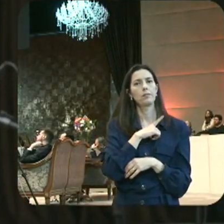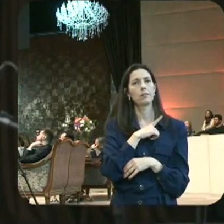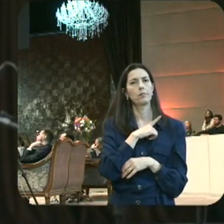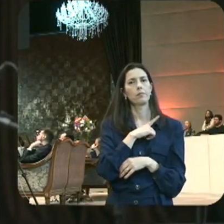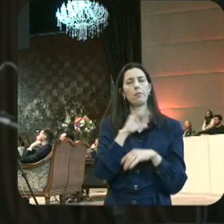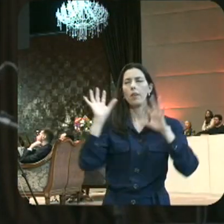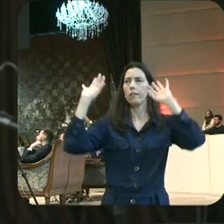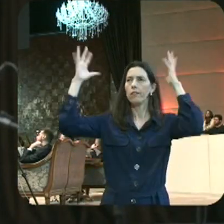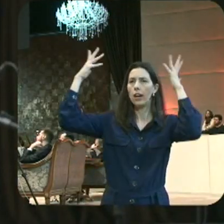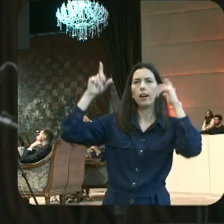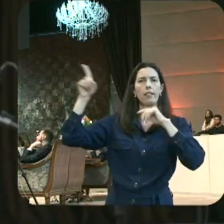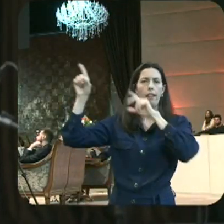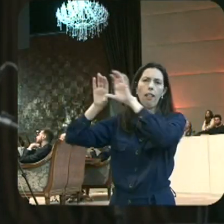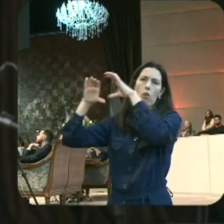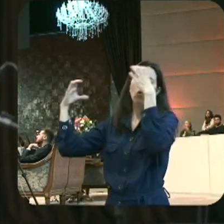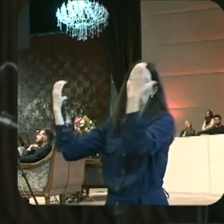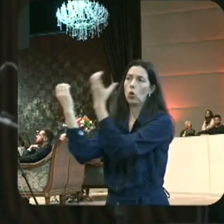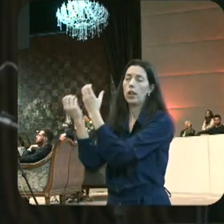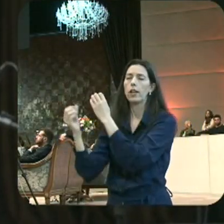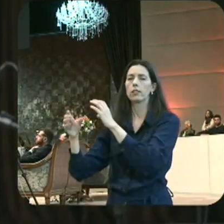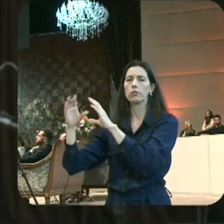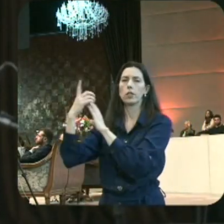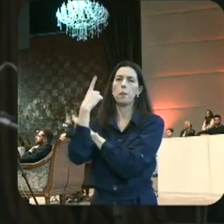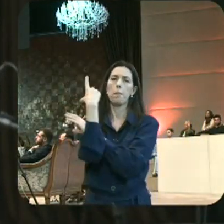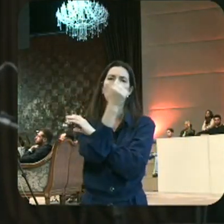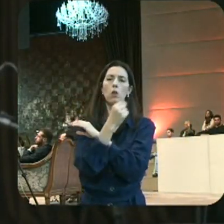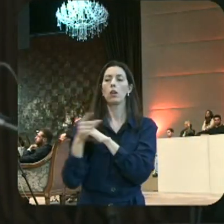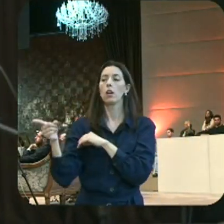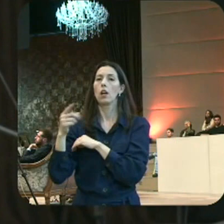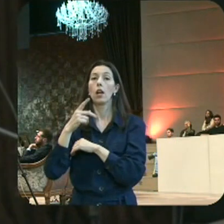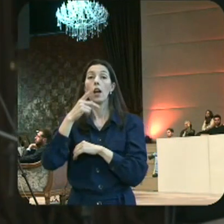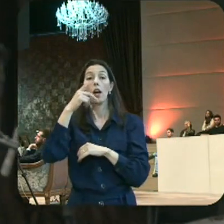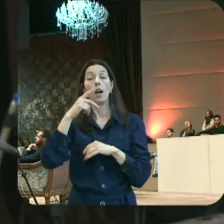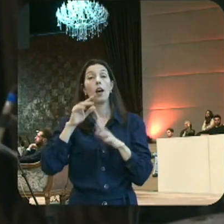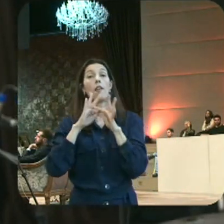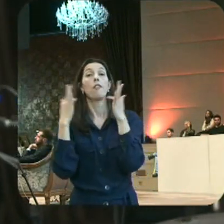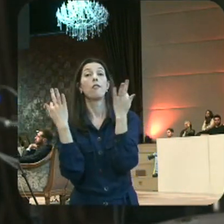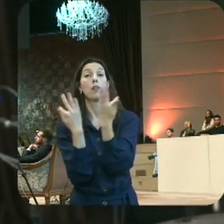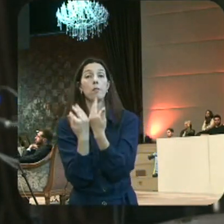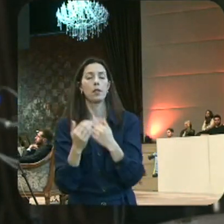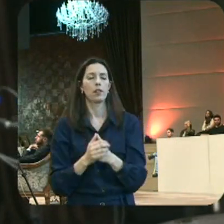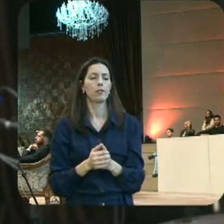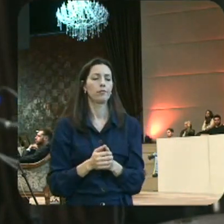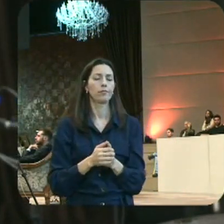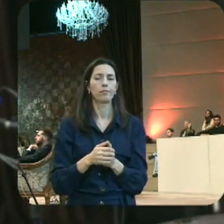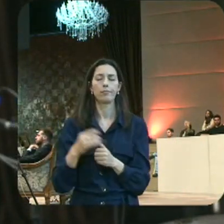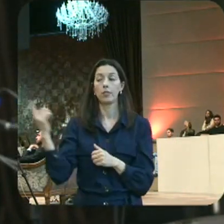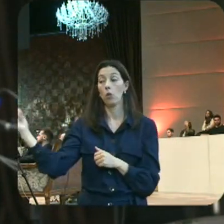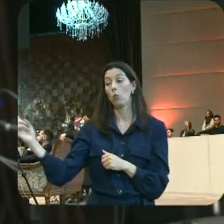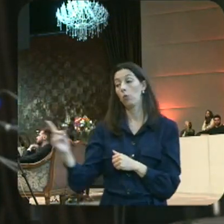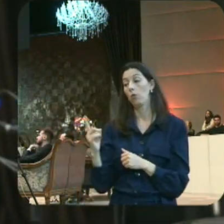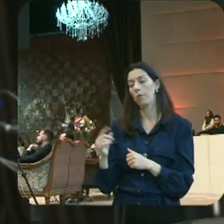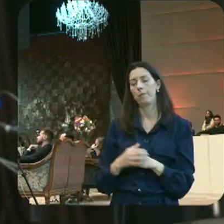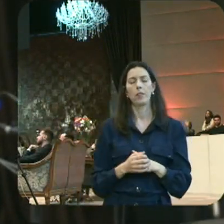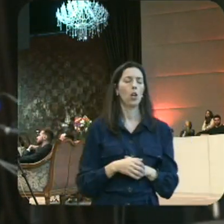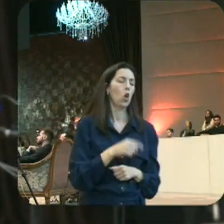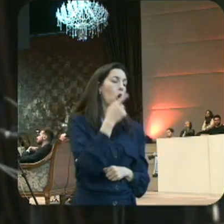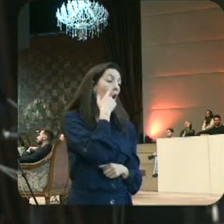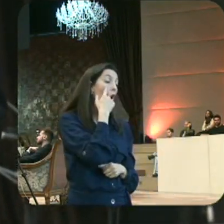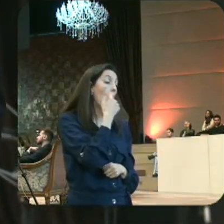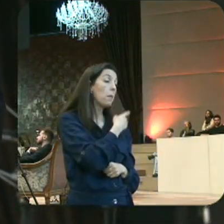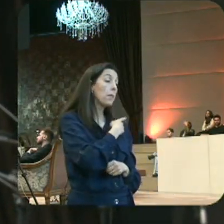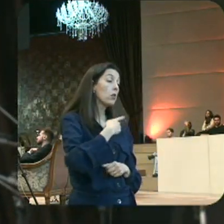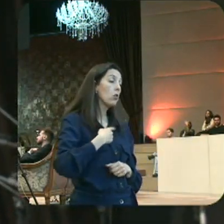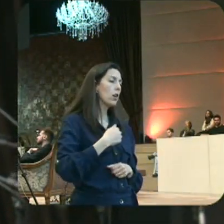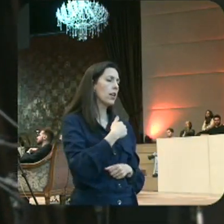da festa, tudo, a gente ia embora. Aquela família chegou para mim e disse assim: olha, pastor, estou com um problema.